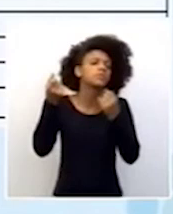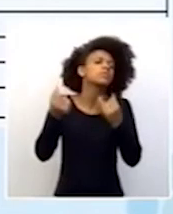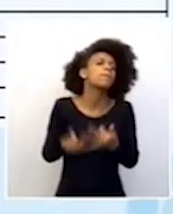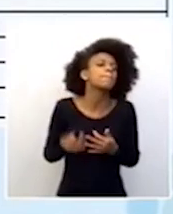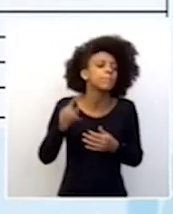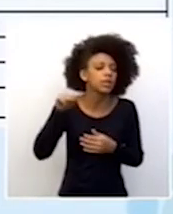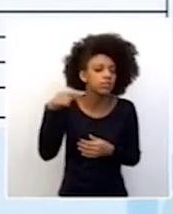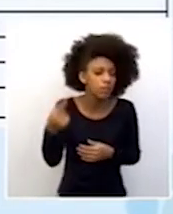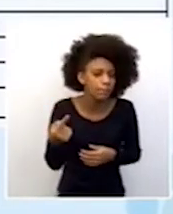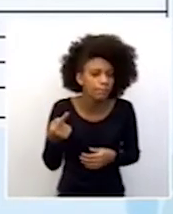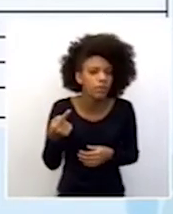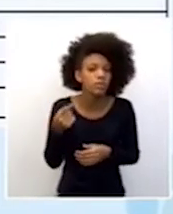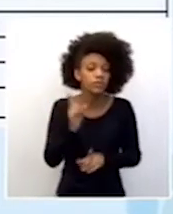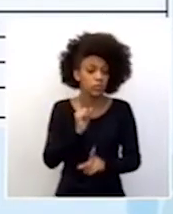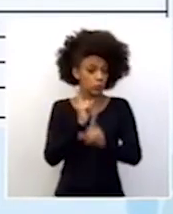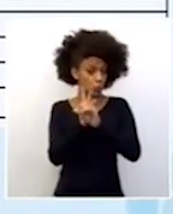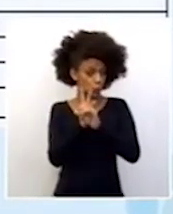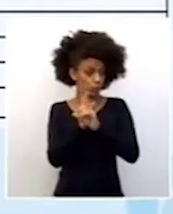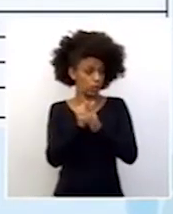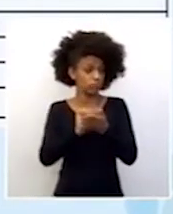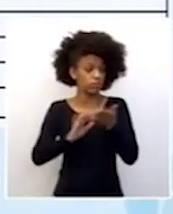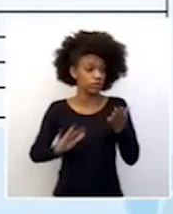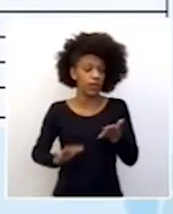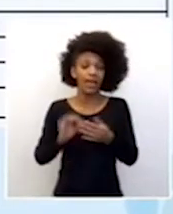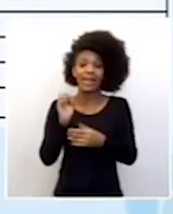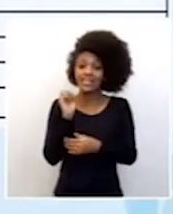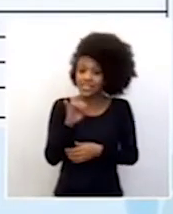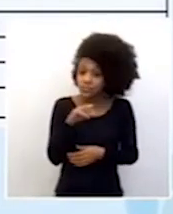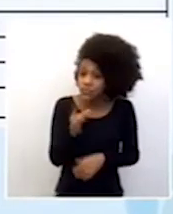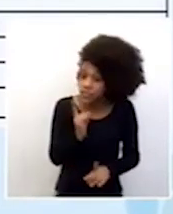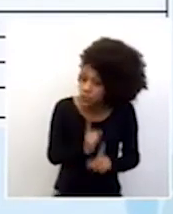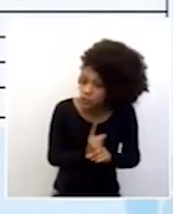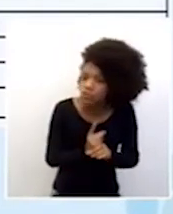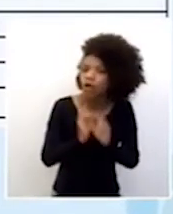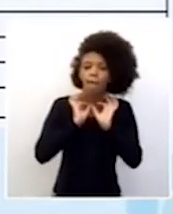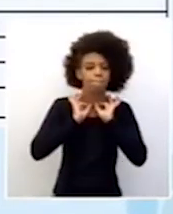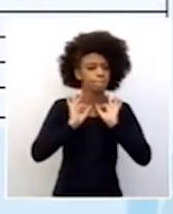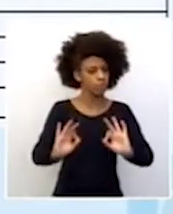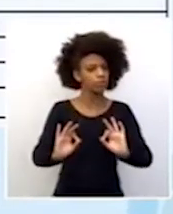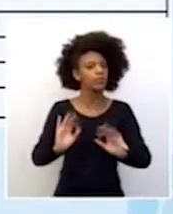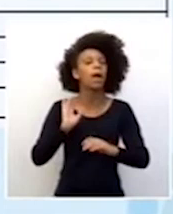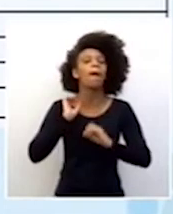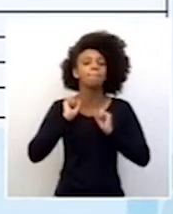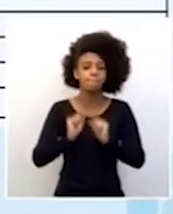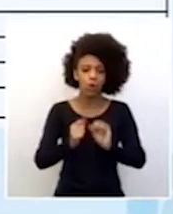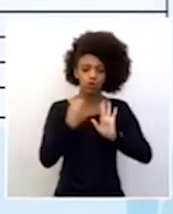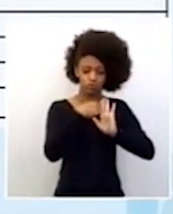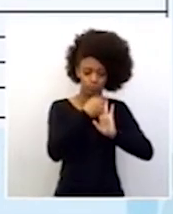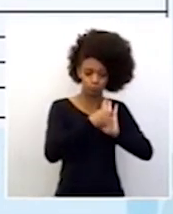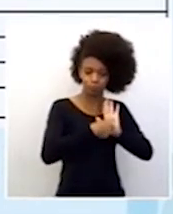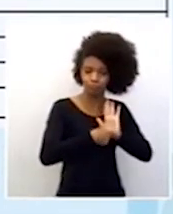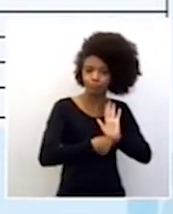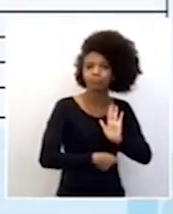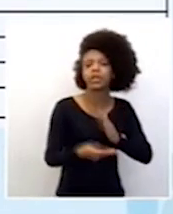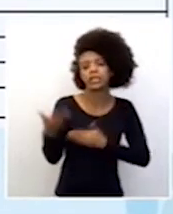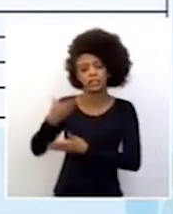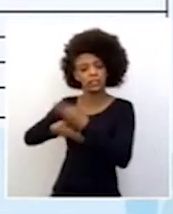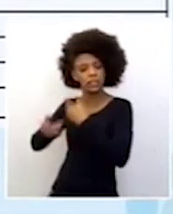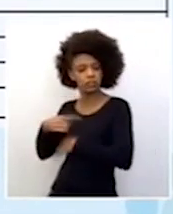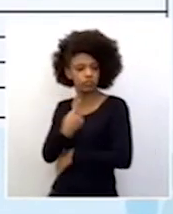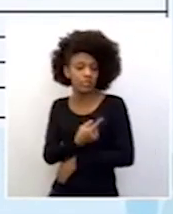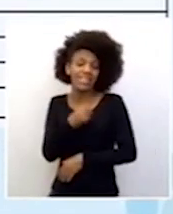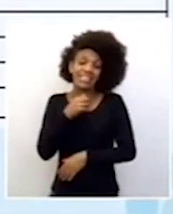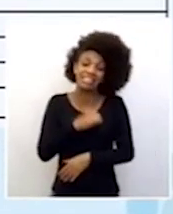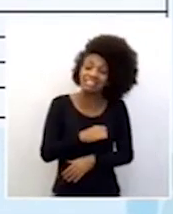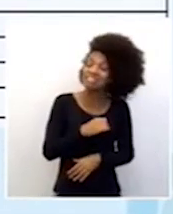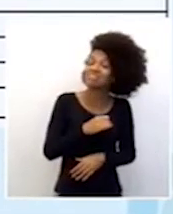vocês encontraram essa atividade. Se vocês encontraram, ótimo, já podem fazer diretamente no caderno do aluno e interagir com a gente. Se